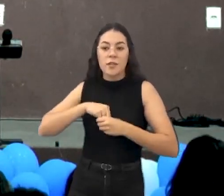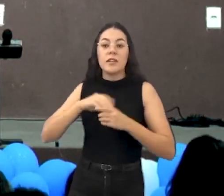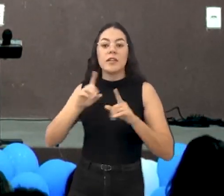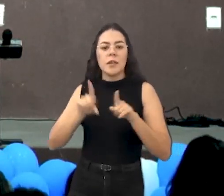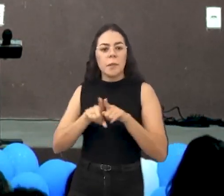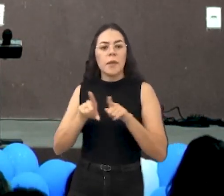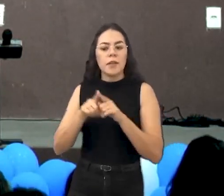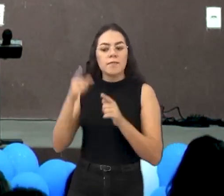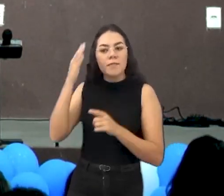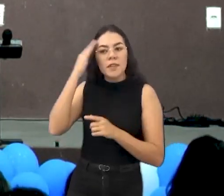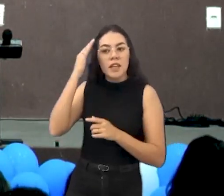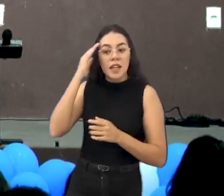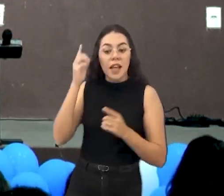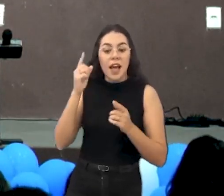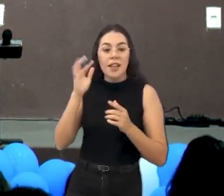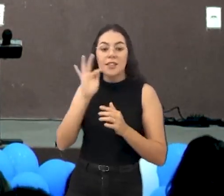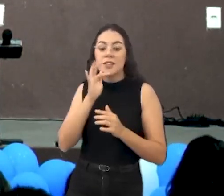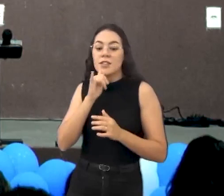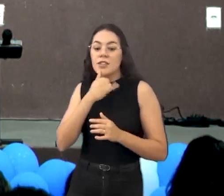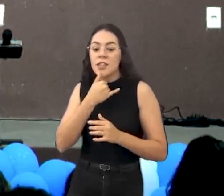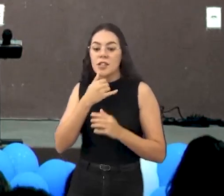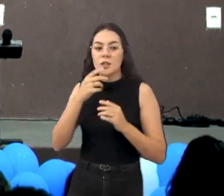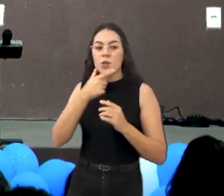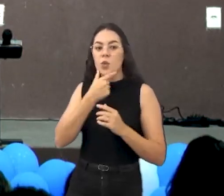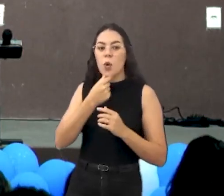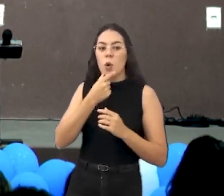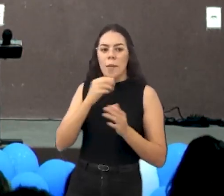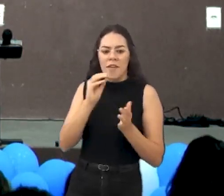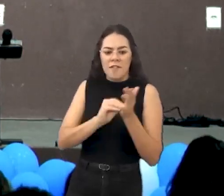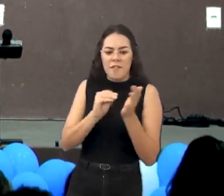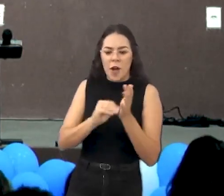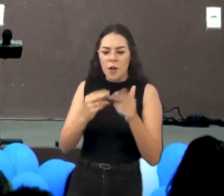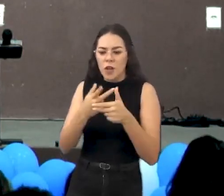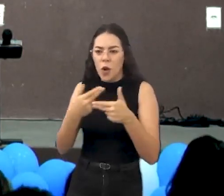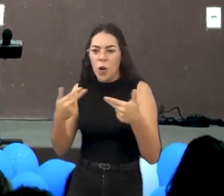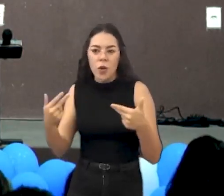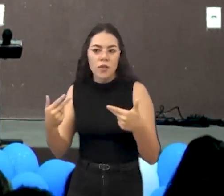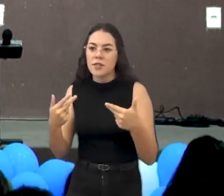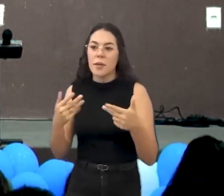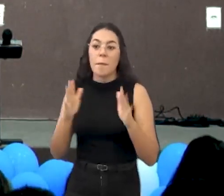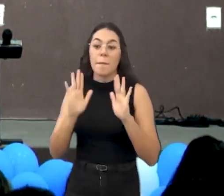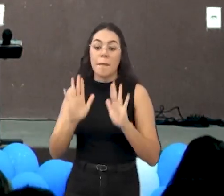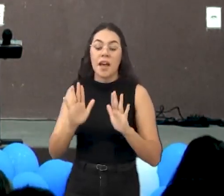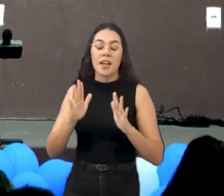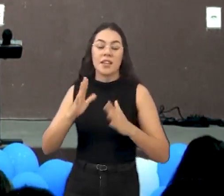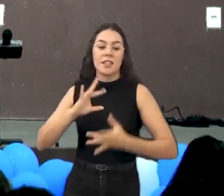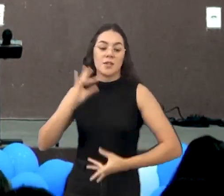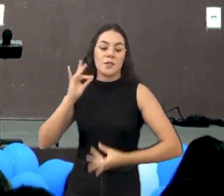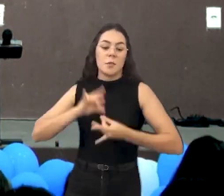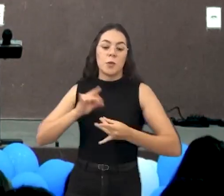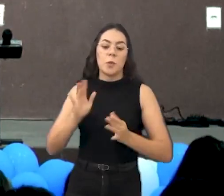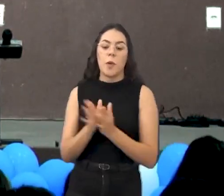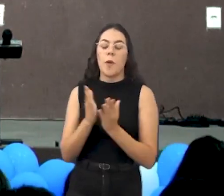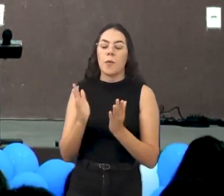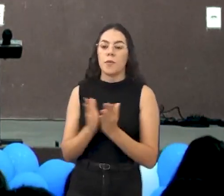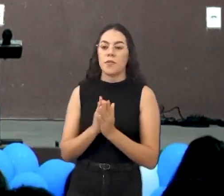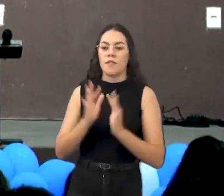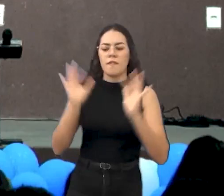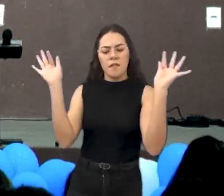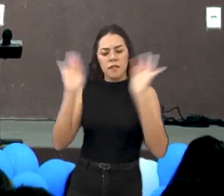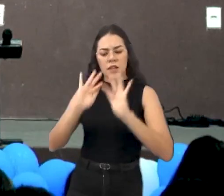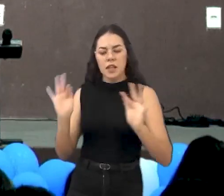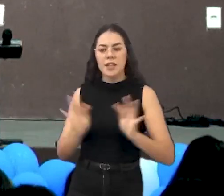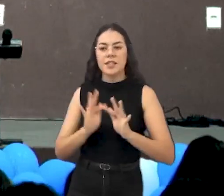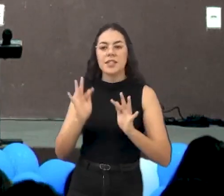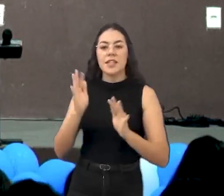que podemos perceber que a tristeza do homem a ser consolada não é falta material, mas é a sua pobreza de espírito. Feliz é aquele que descobre